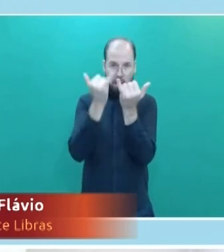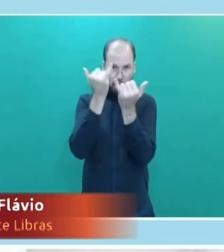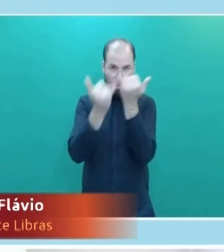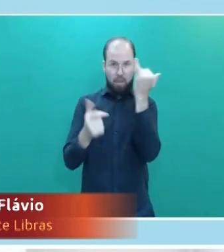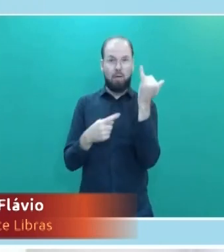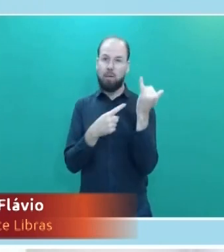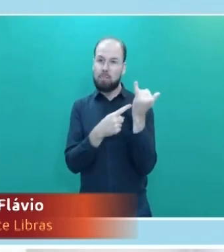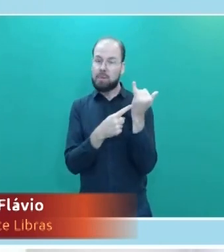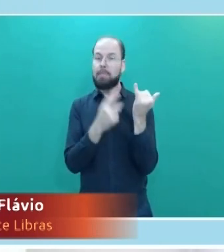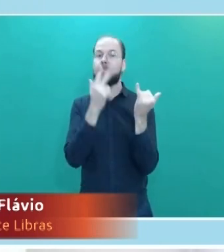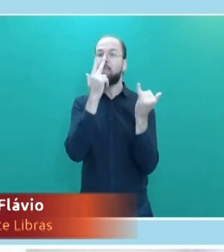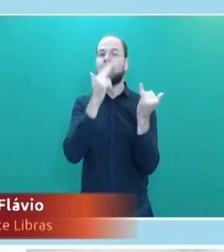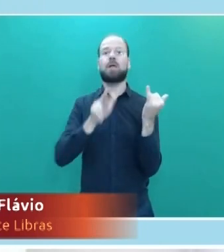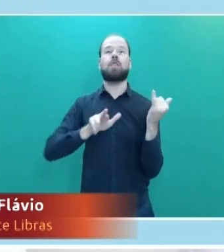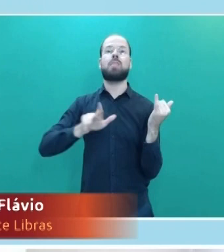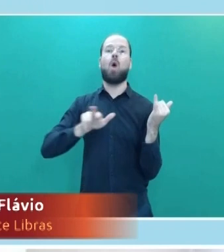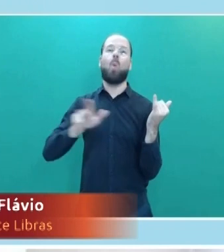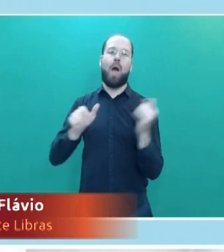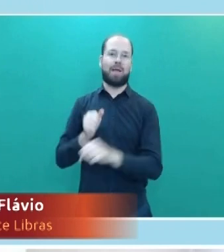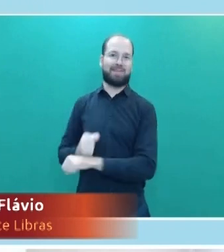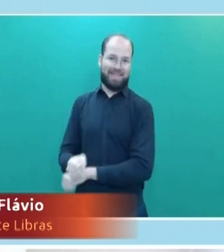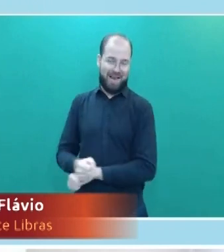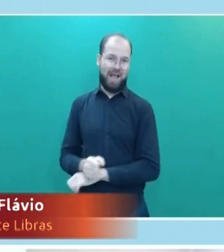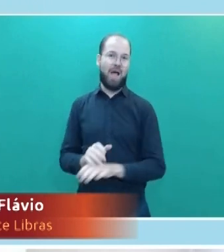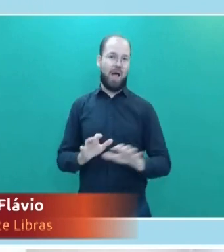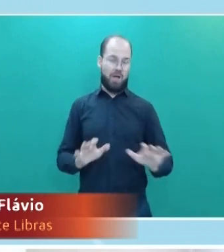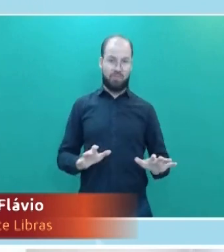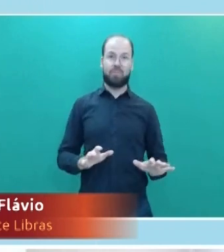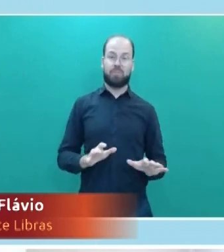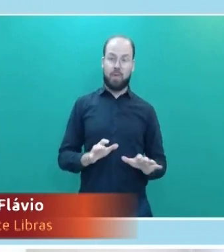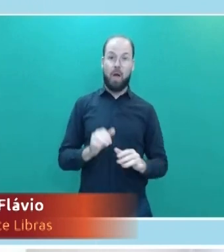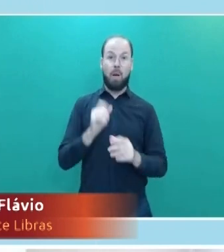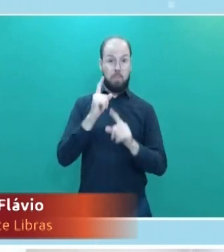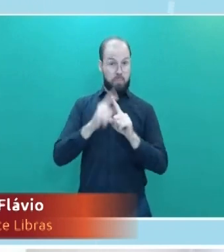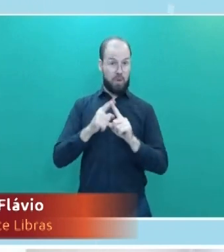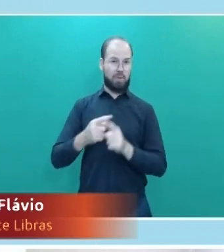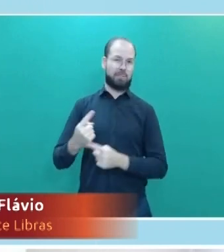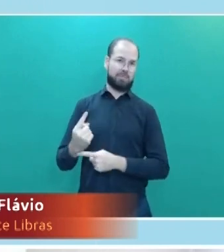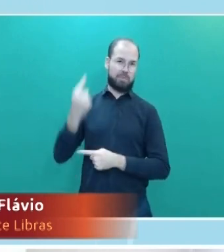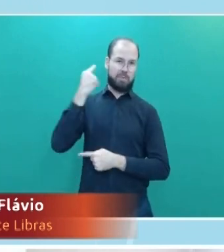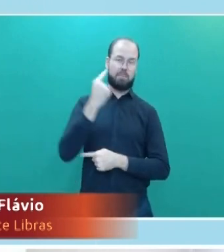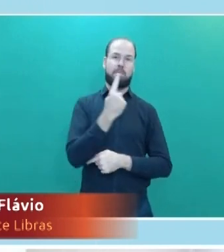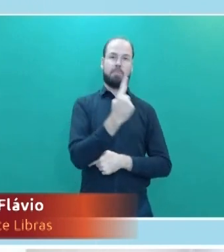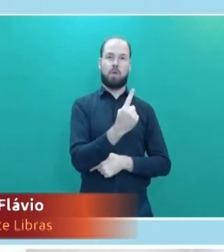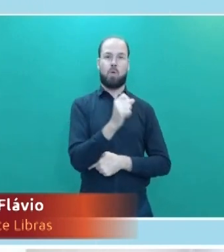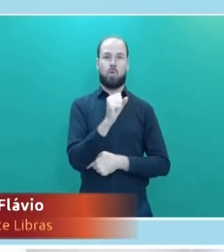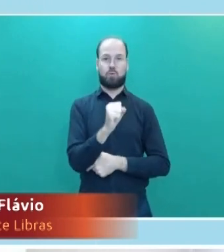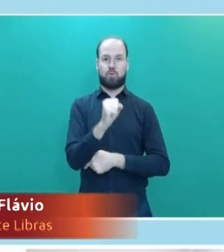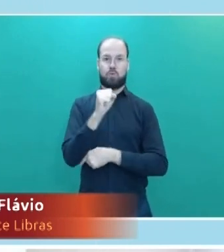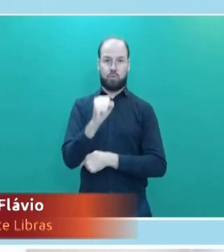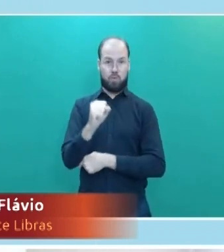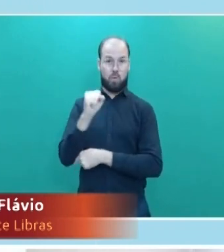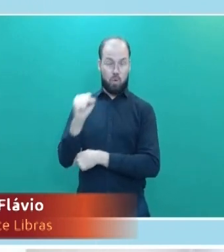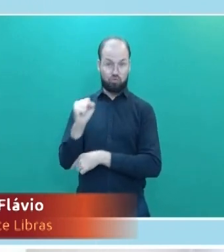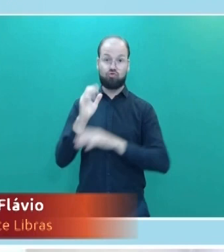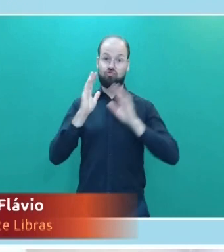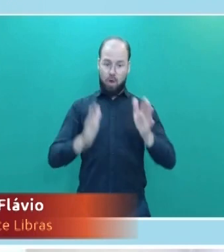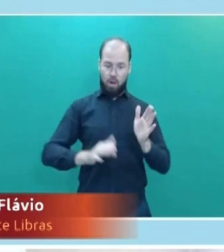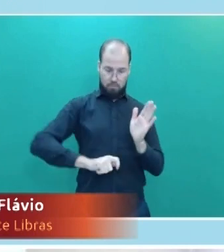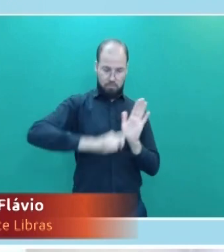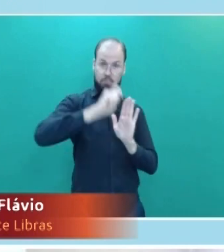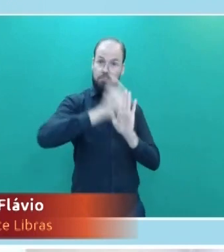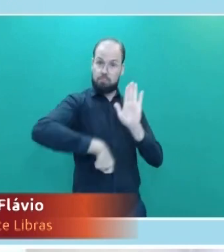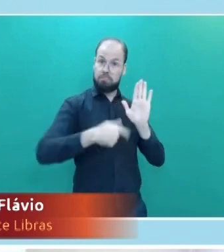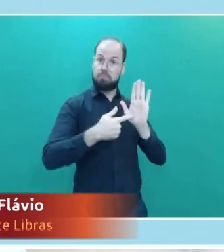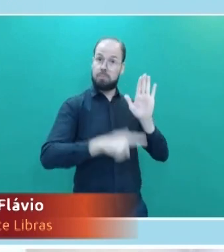É bom esclarecer que, como a escravidão foi abolida no Brasil em 1888, não pode existir um trabalho